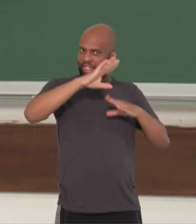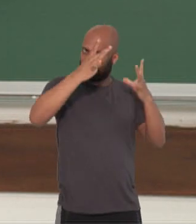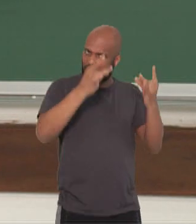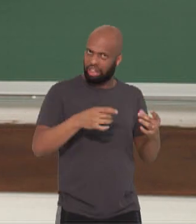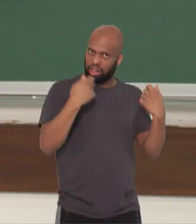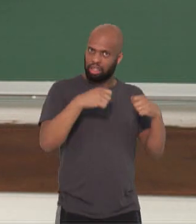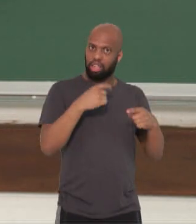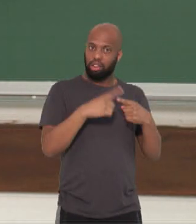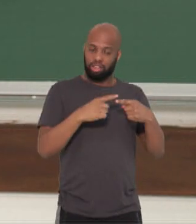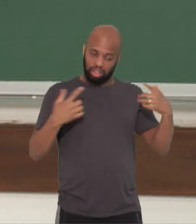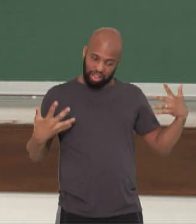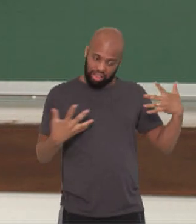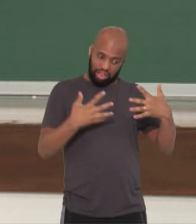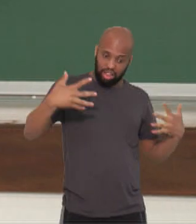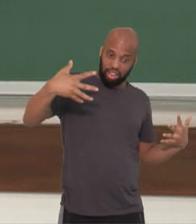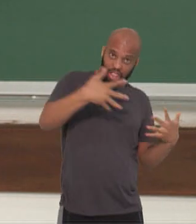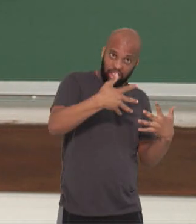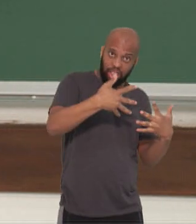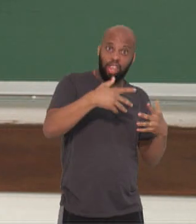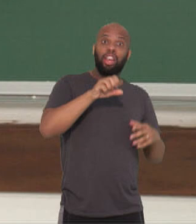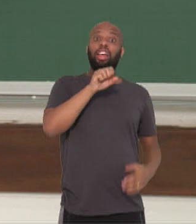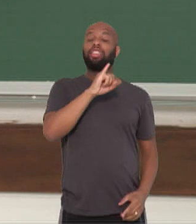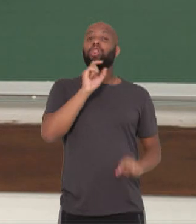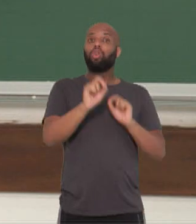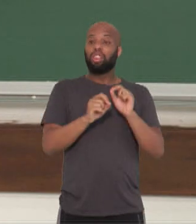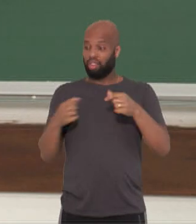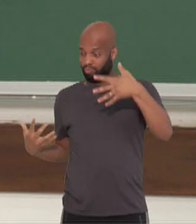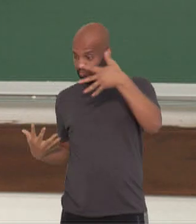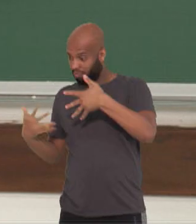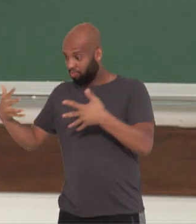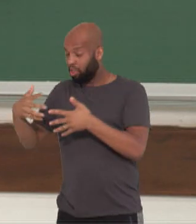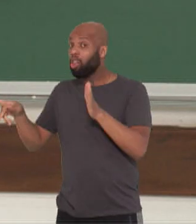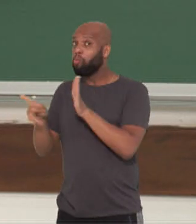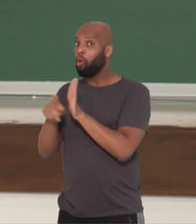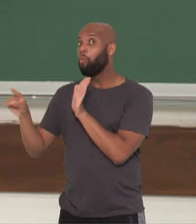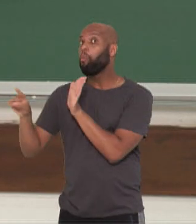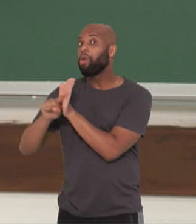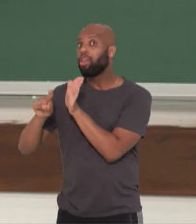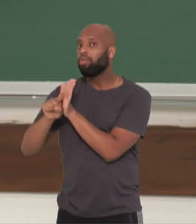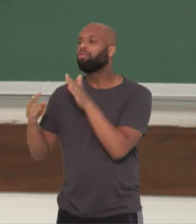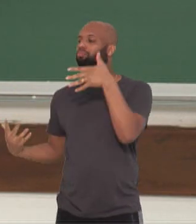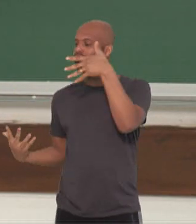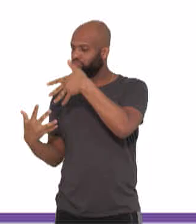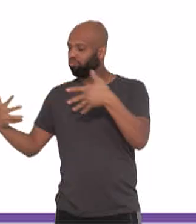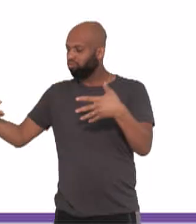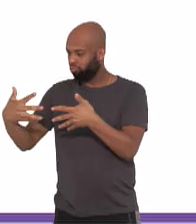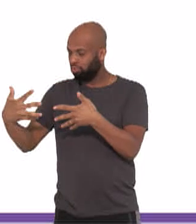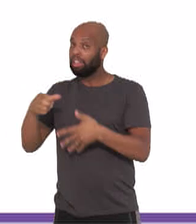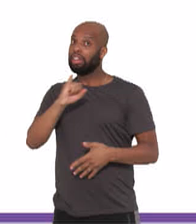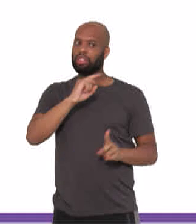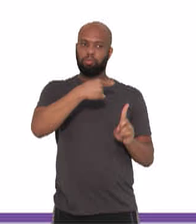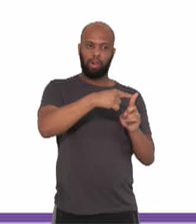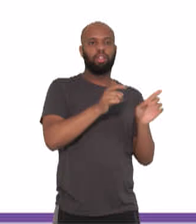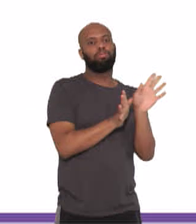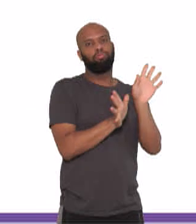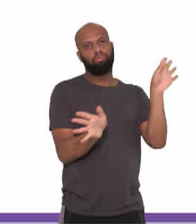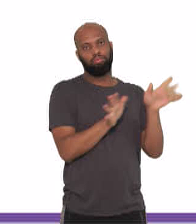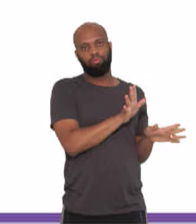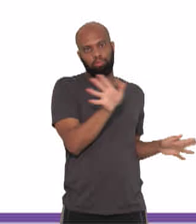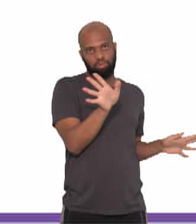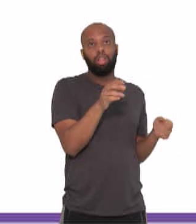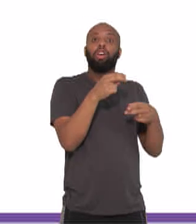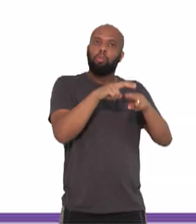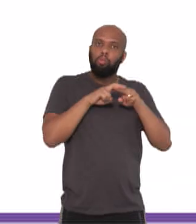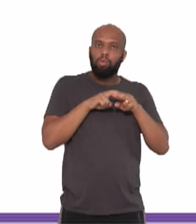do campo, elas convergem somente se a carga for negativa. Essa é a teoria. Então, a resposta aqui, só para confirmar, a letra